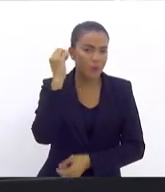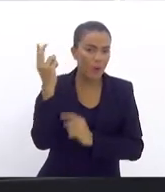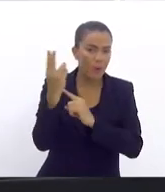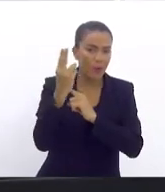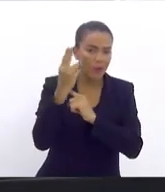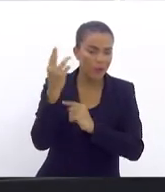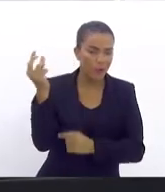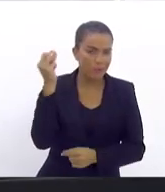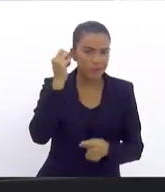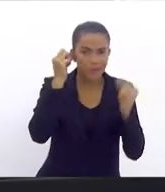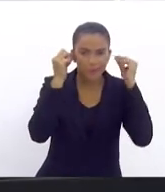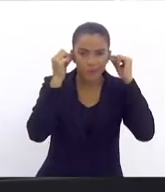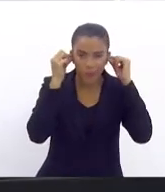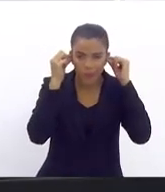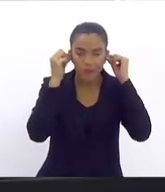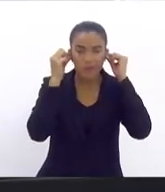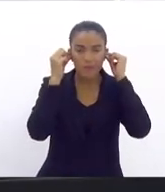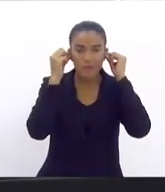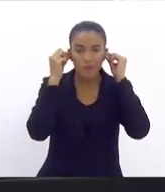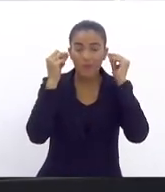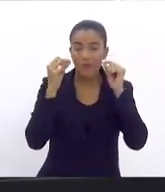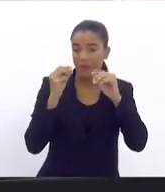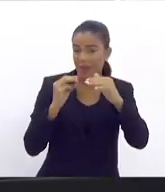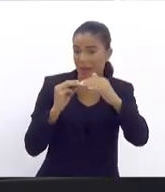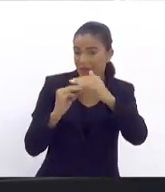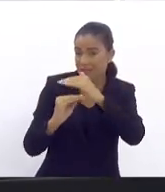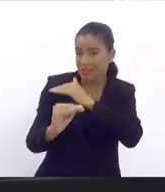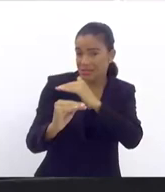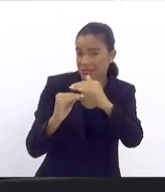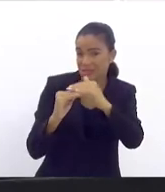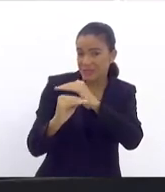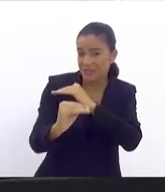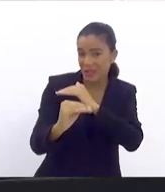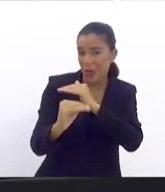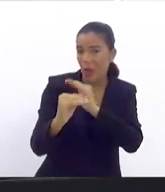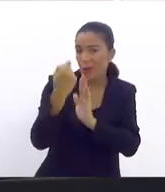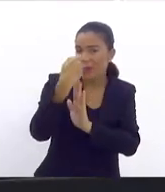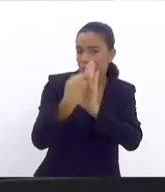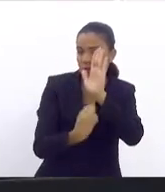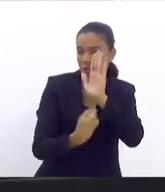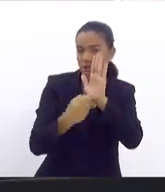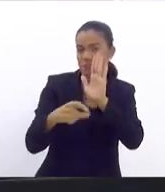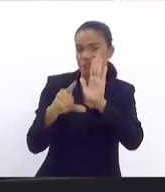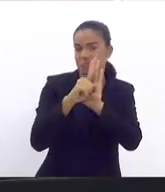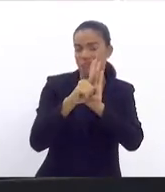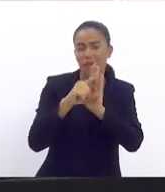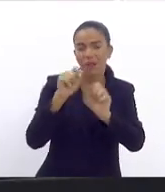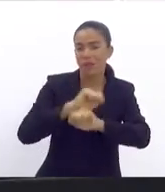protetor auricular nas estações do metrô, o texto da lei não deixa claro